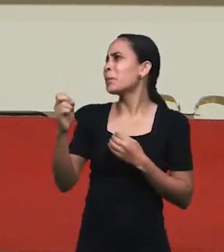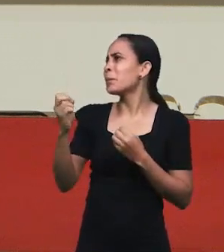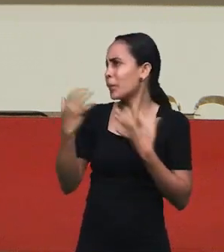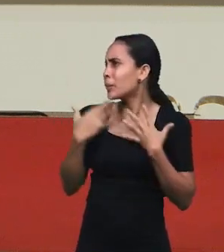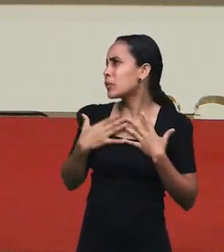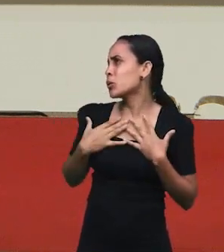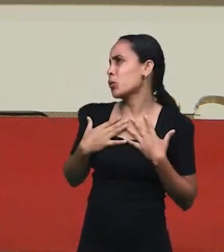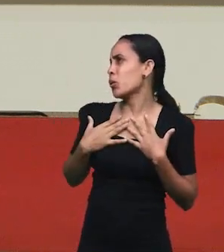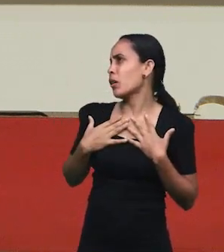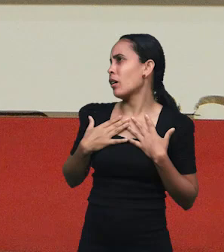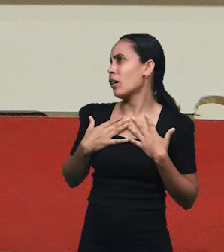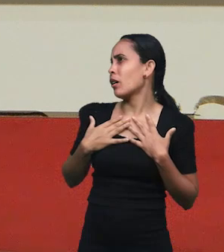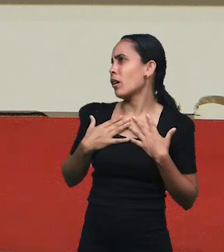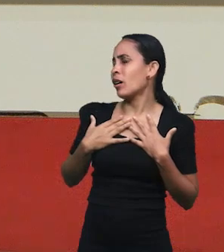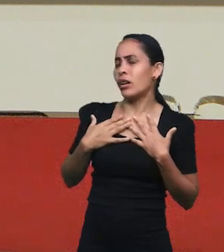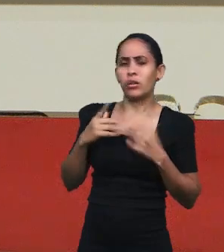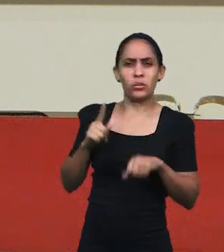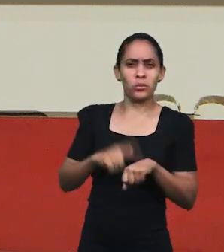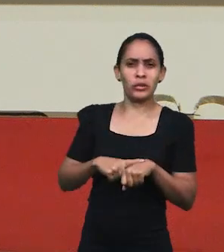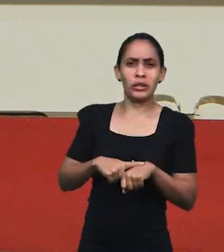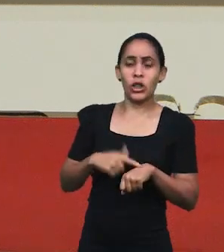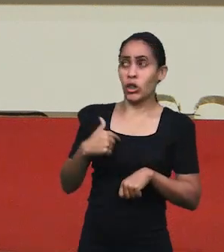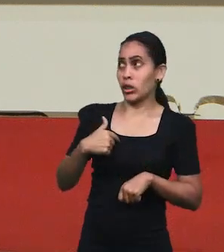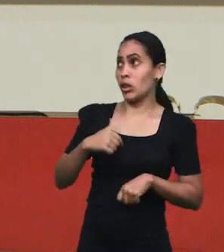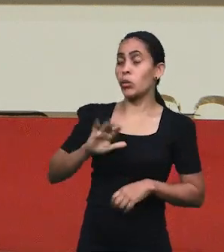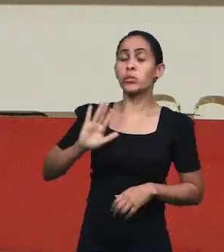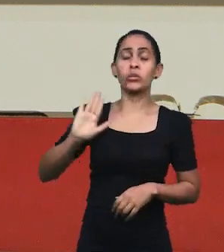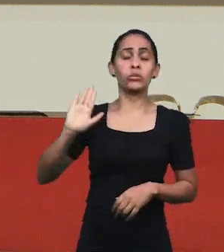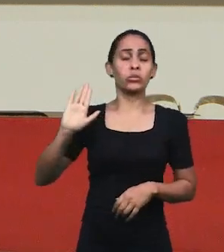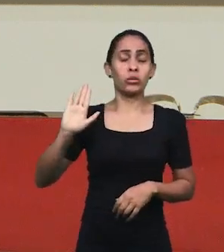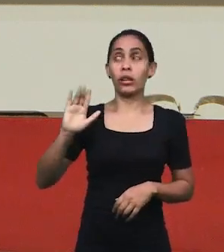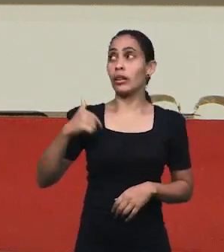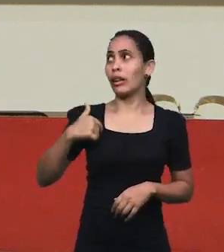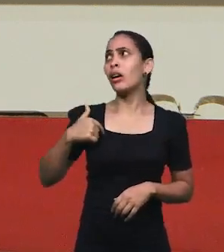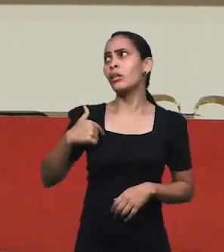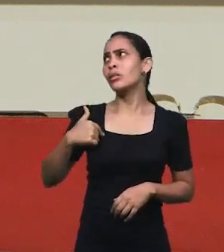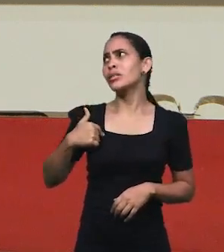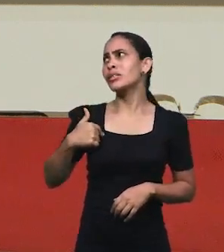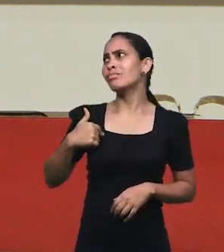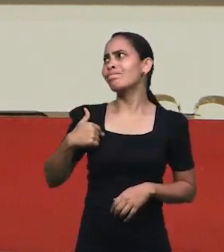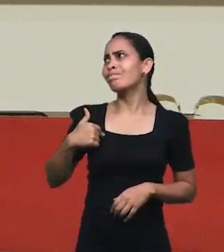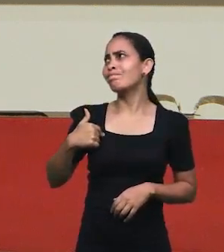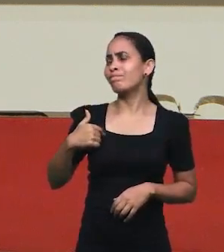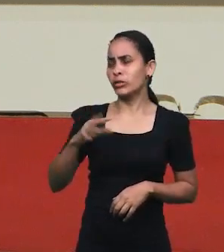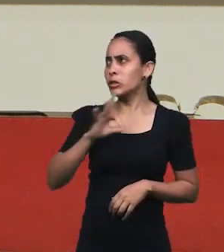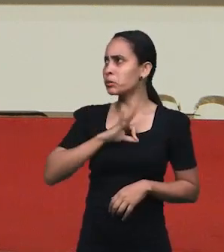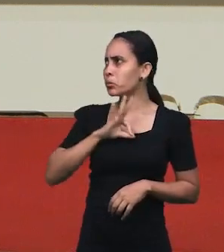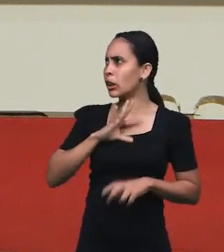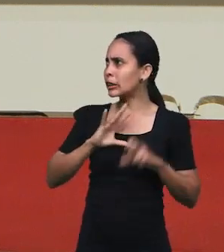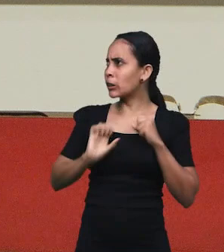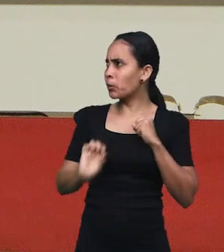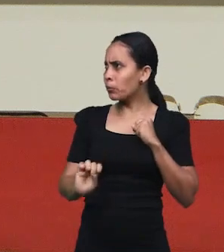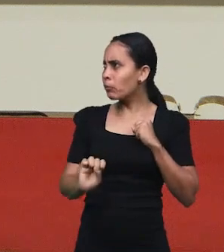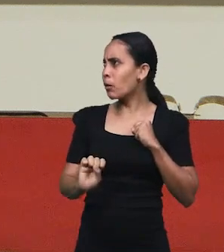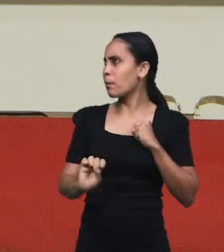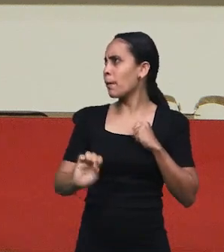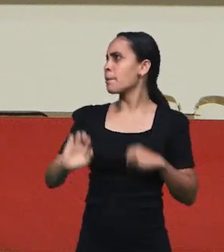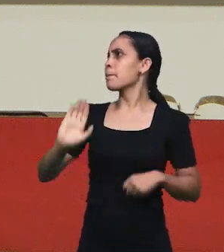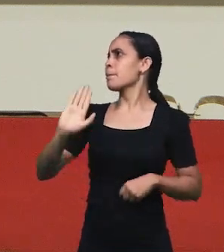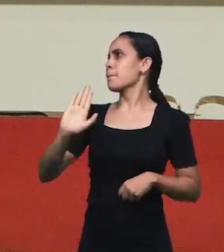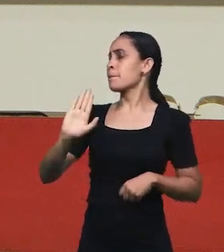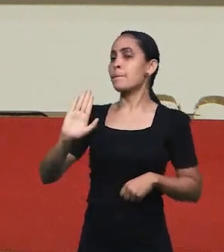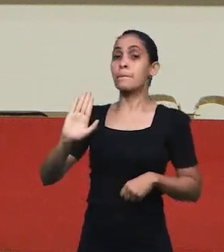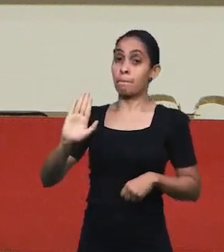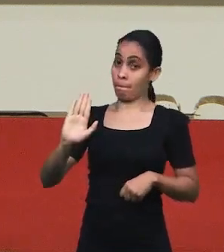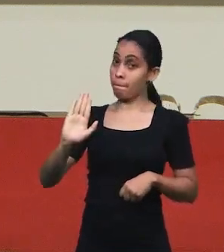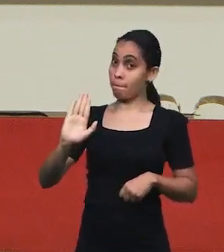possa honrar a farda. E nós queremos dedicar esse momento antes da palavra a isso. Aos